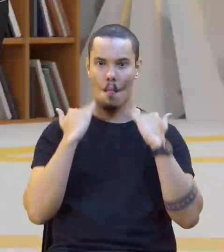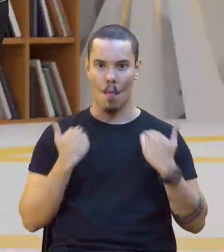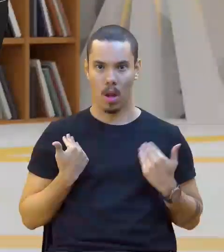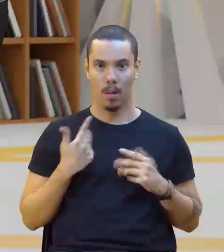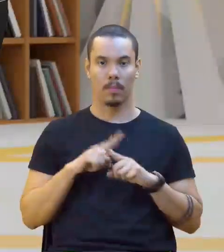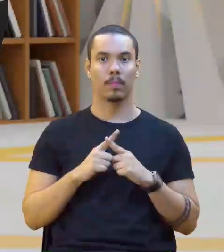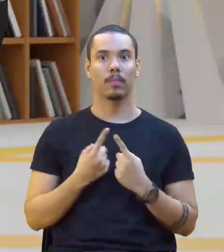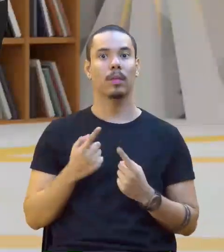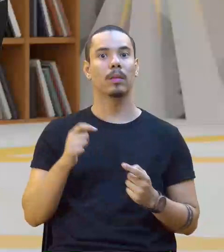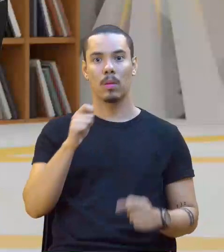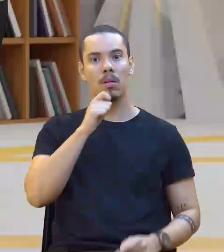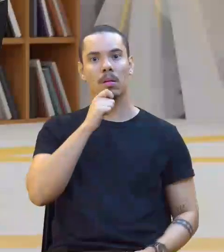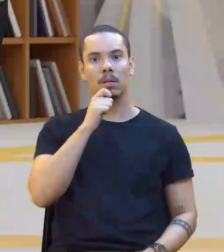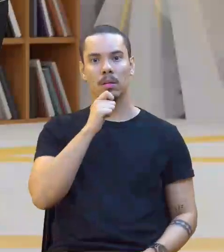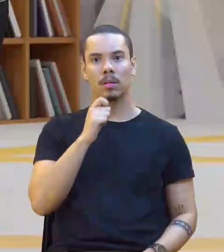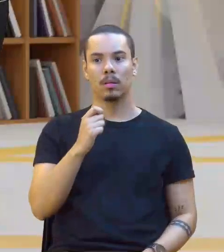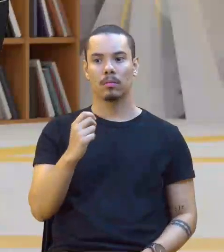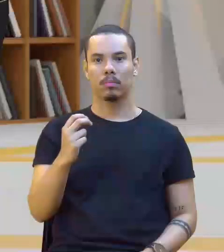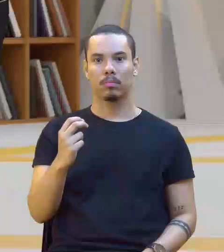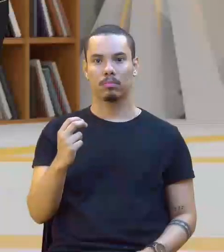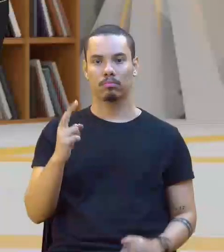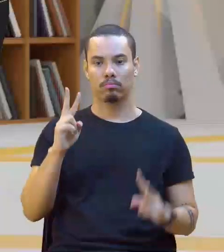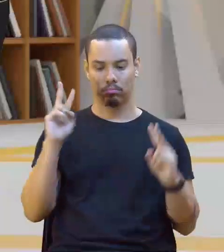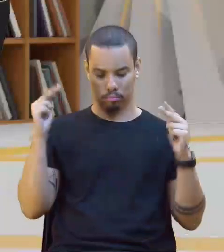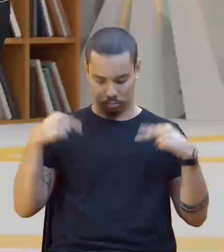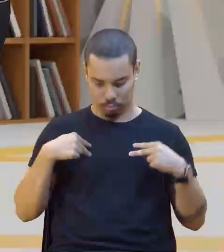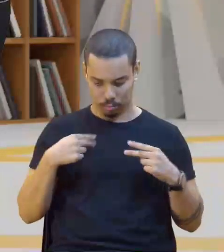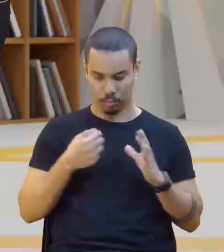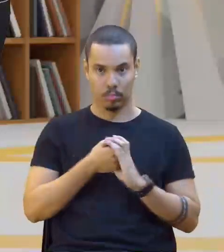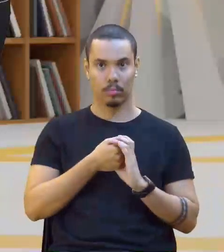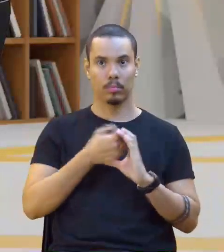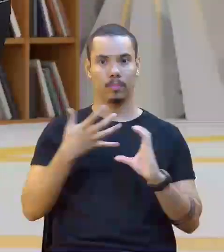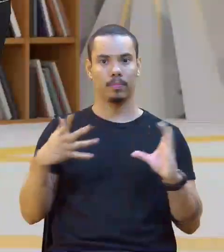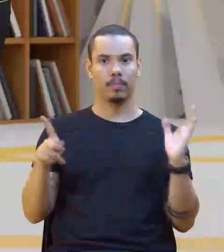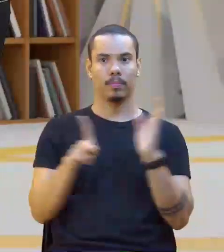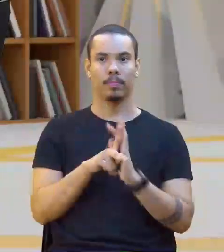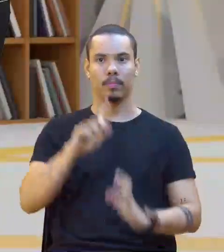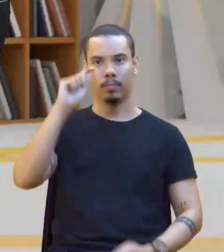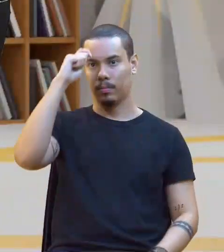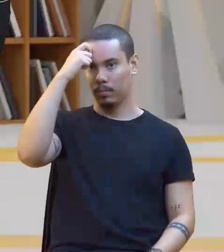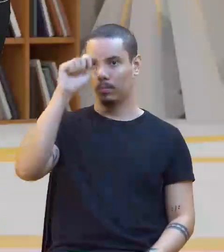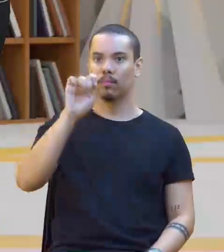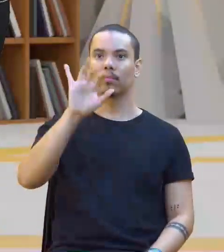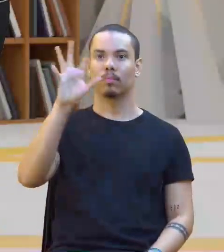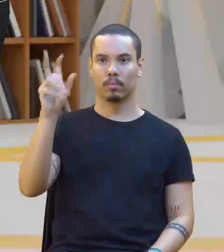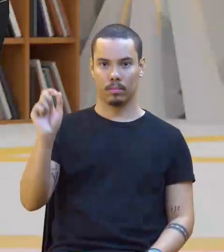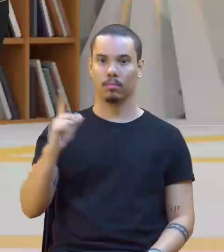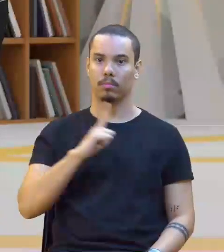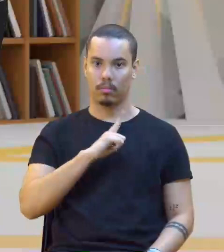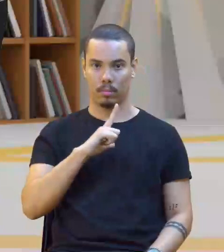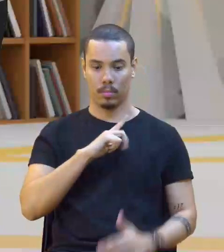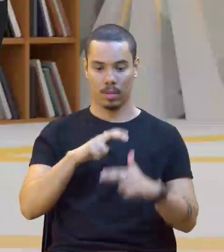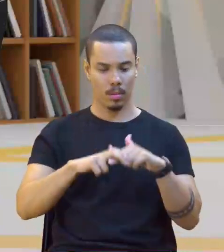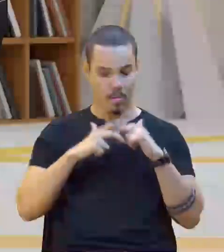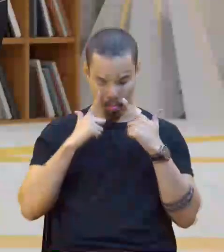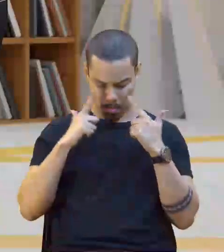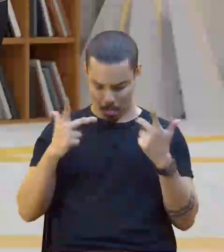me enxergo como uma pessoa que tem características ali afro, né? Então, olha só que loucura